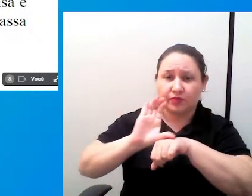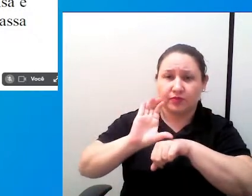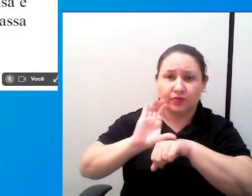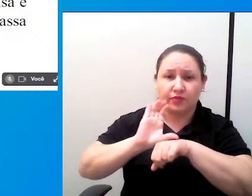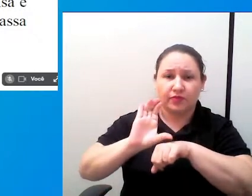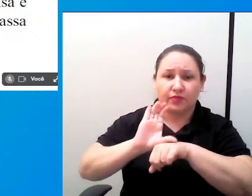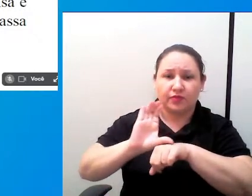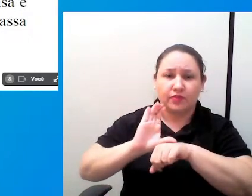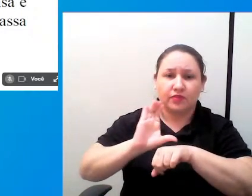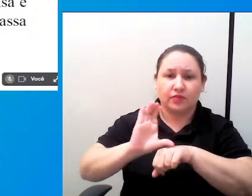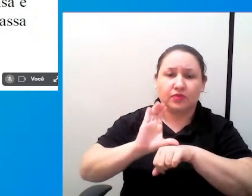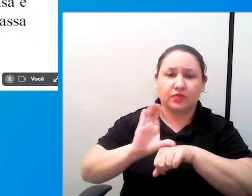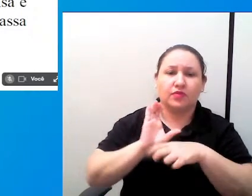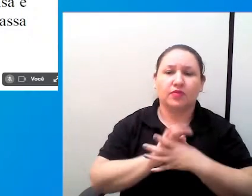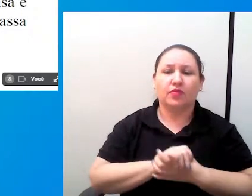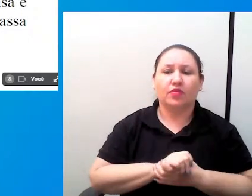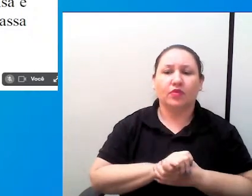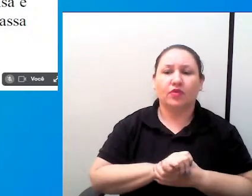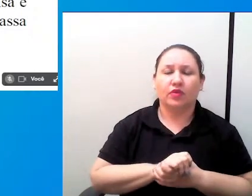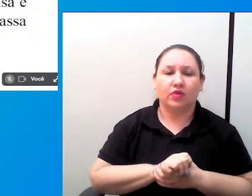integração se